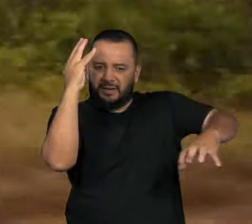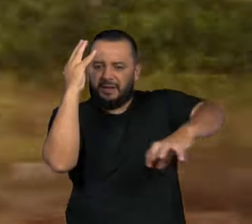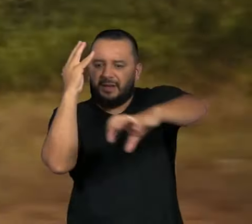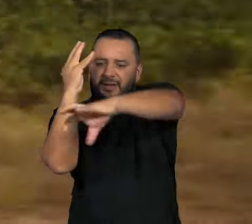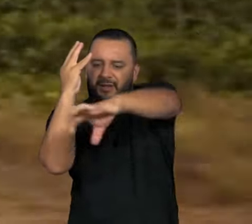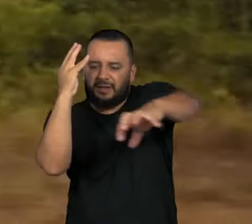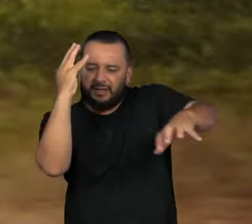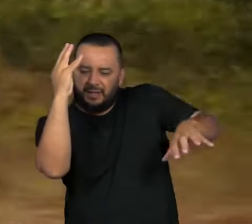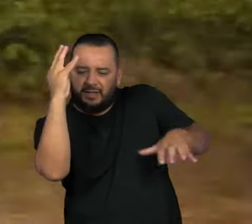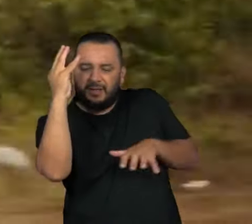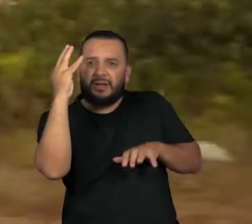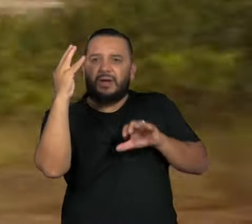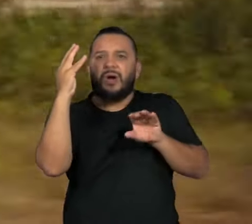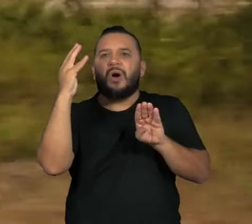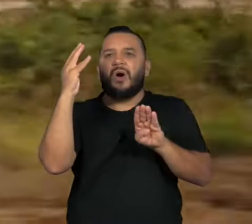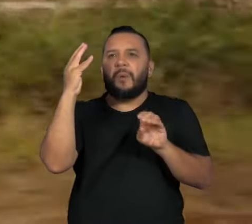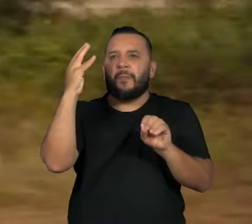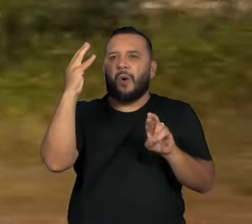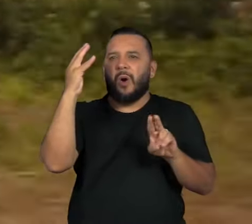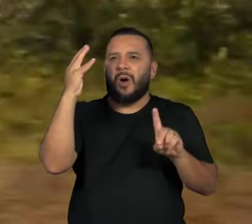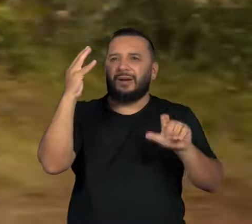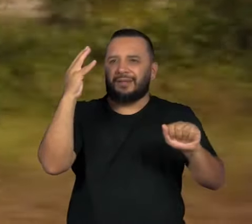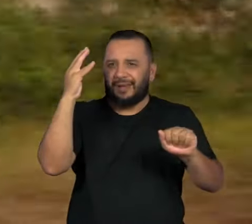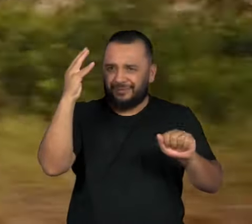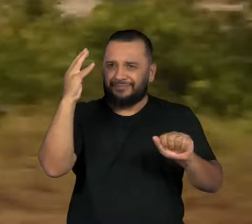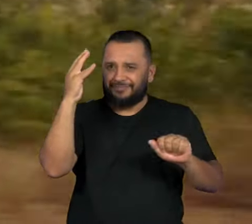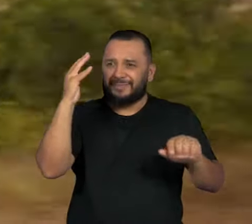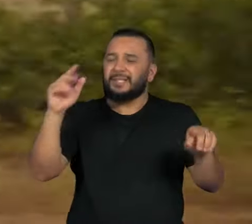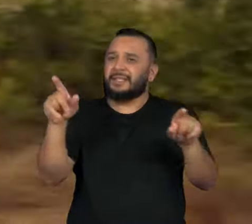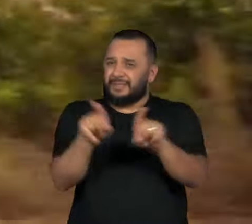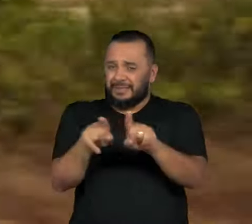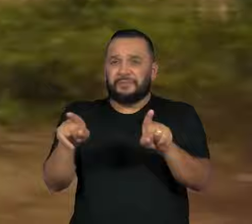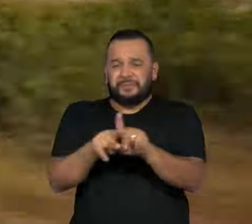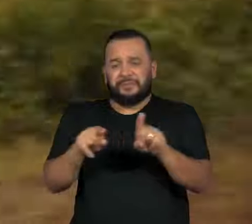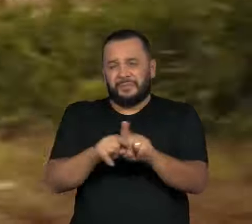retirada de madeira na bacia, ele correspondia a